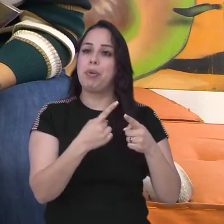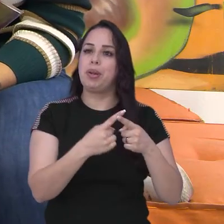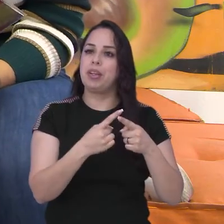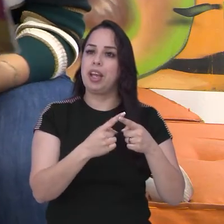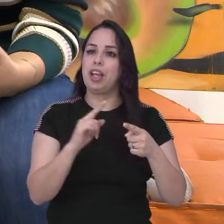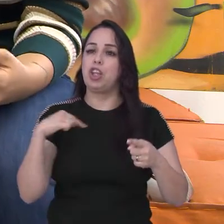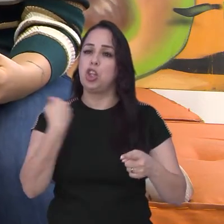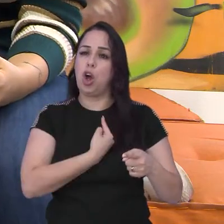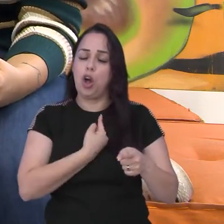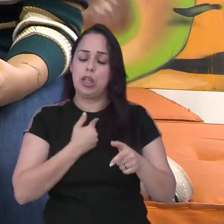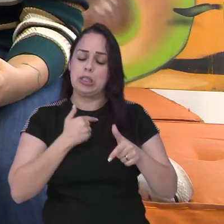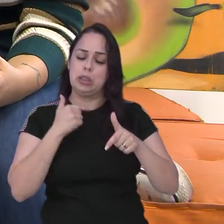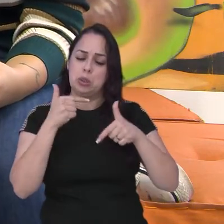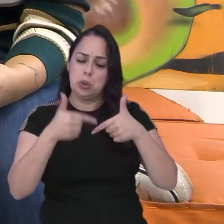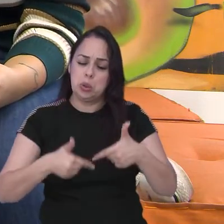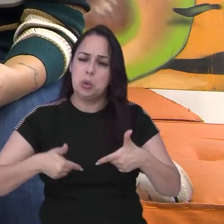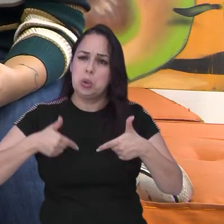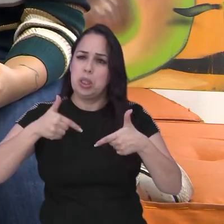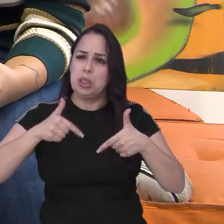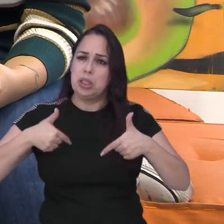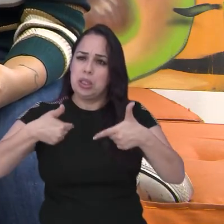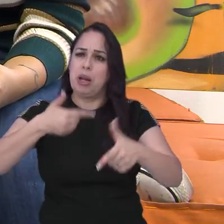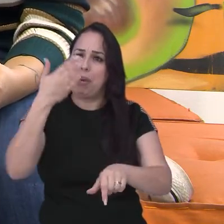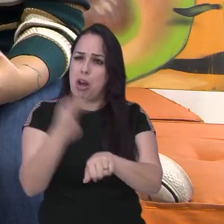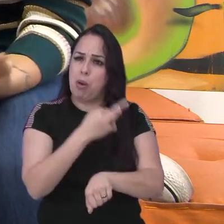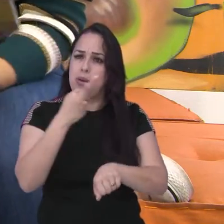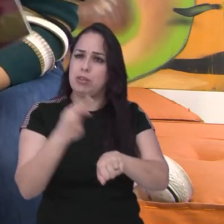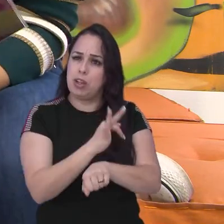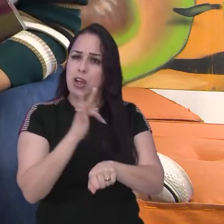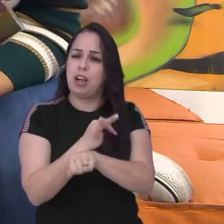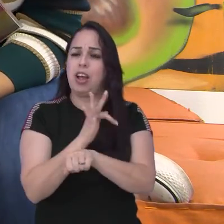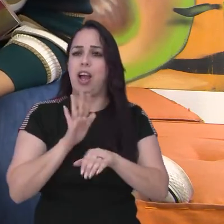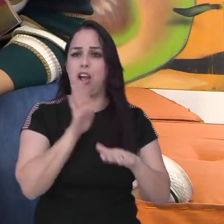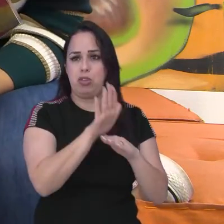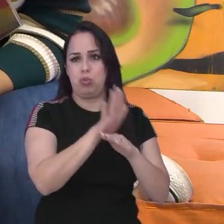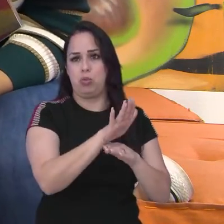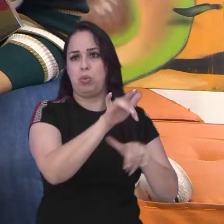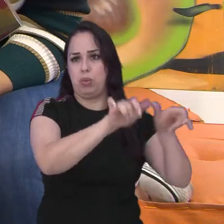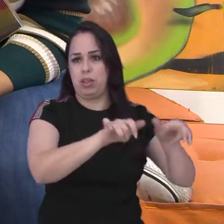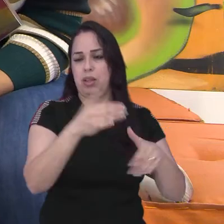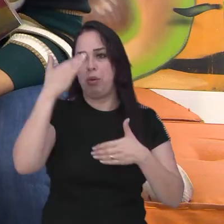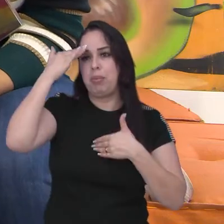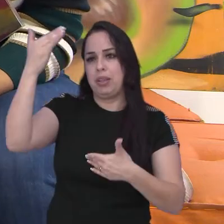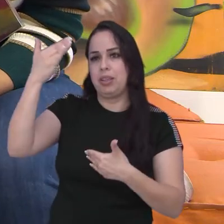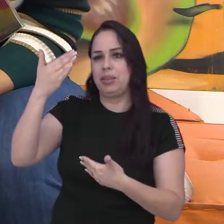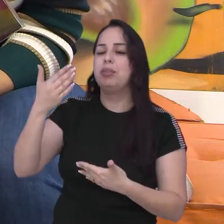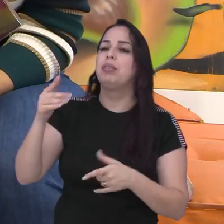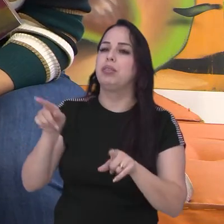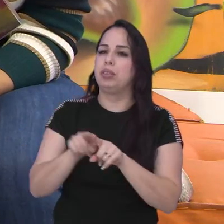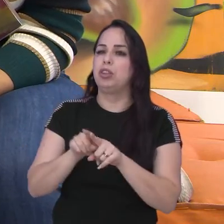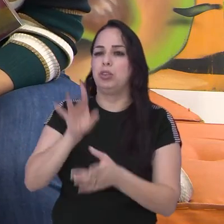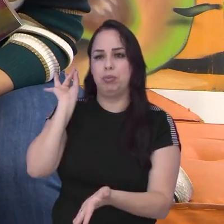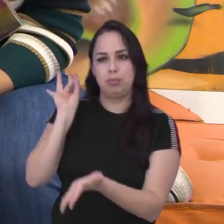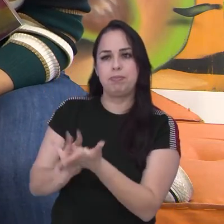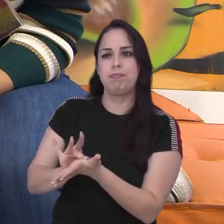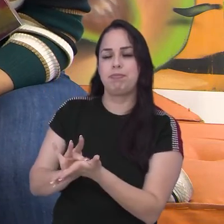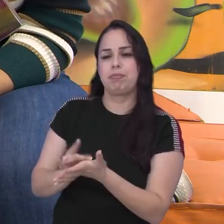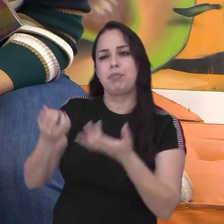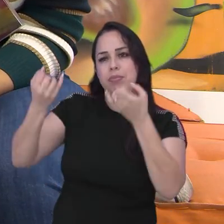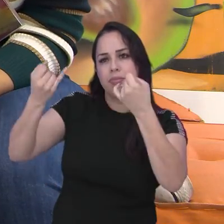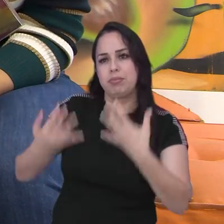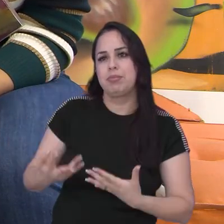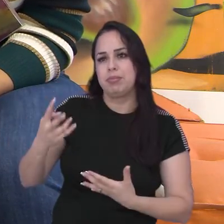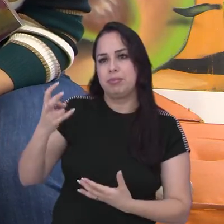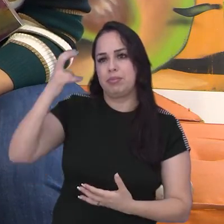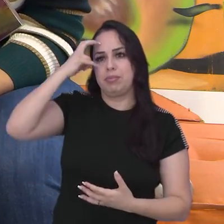dessa peleja que a gente tem de não desistir da cultura e da transformação do ser humano, né? Então eu agradeço de coração a oportunidade de falar um pouco mais sobre eles